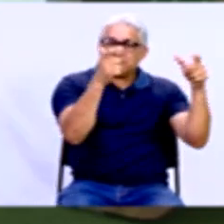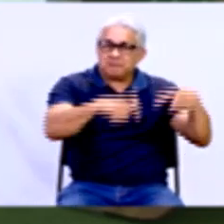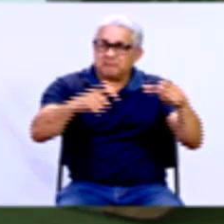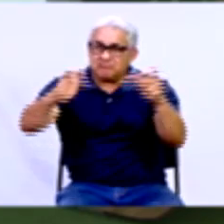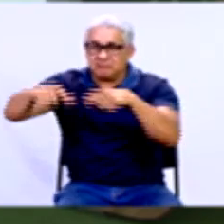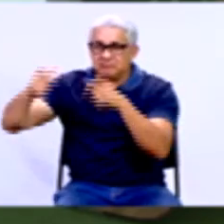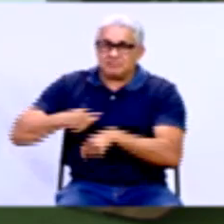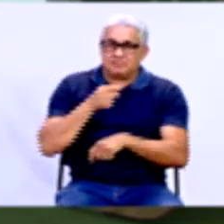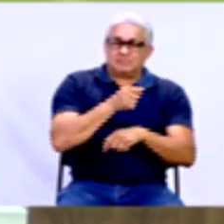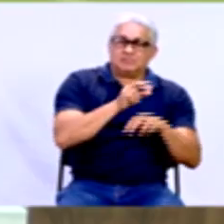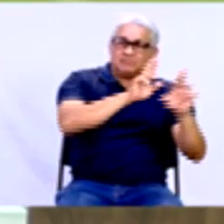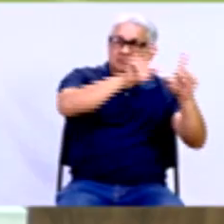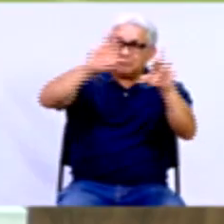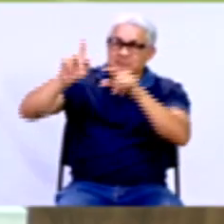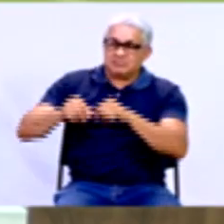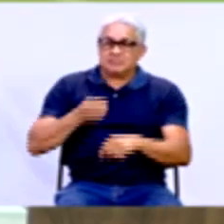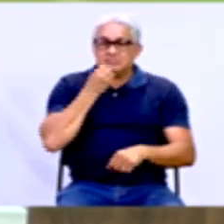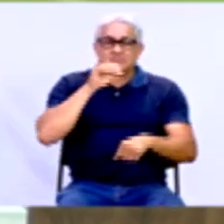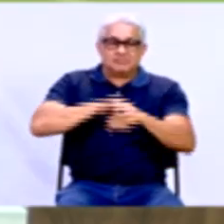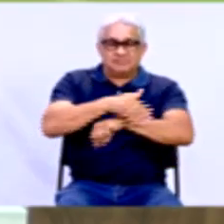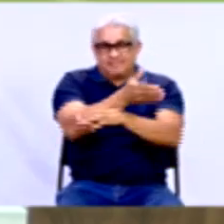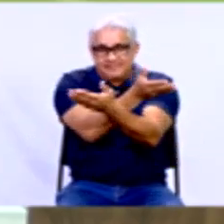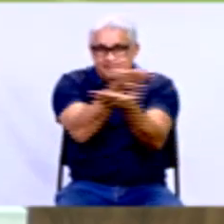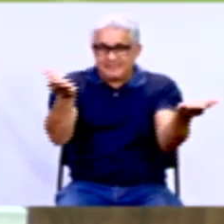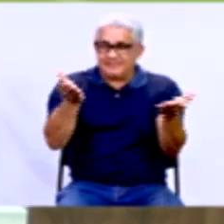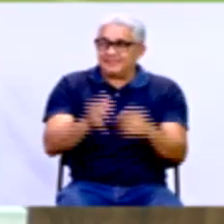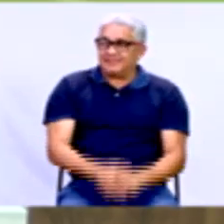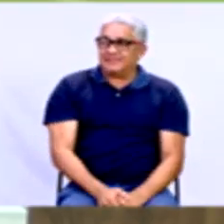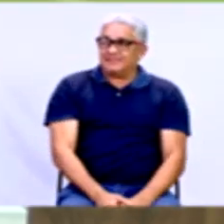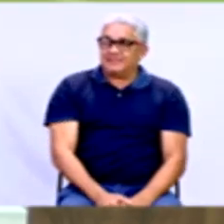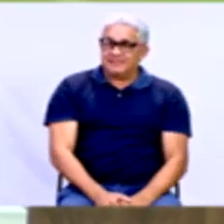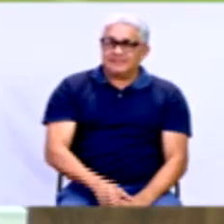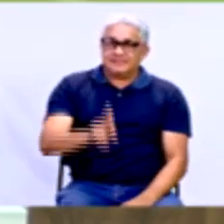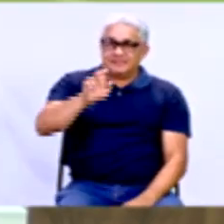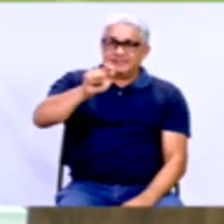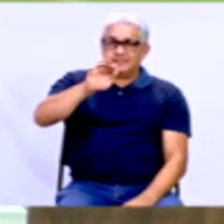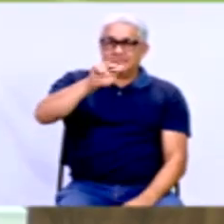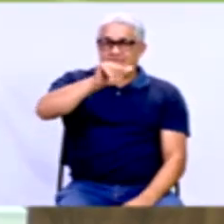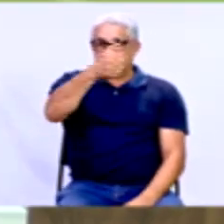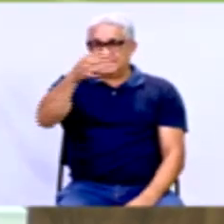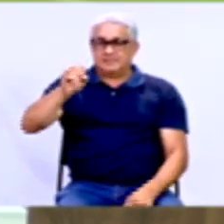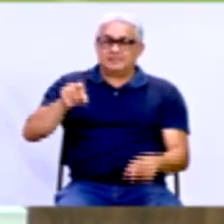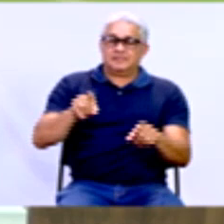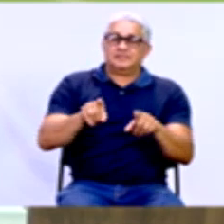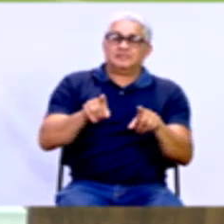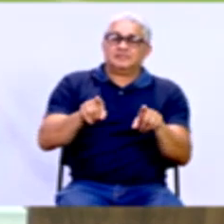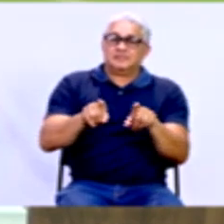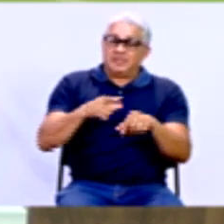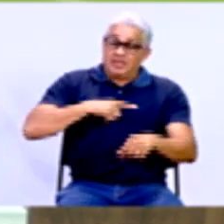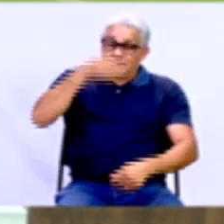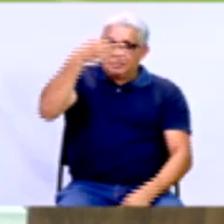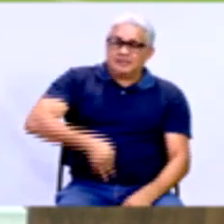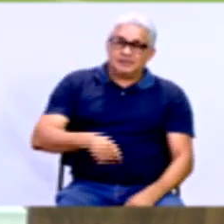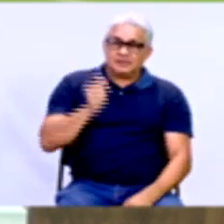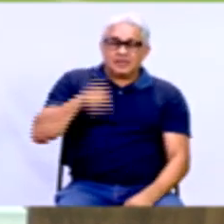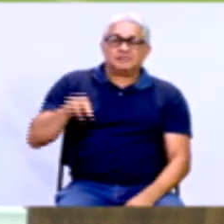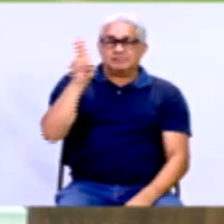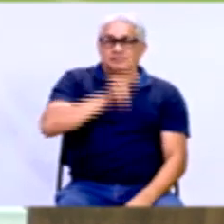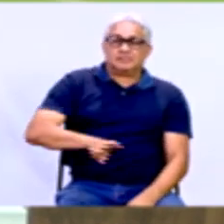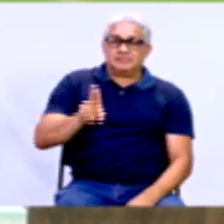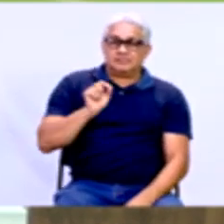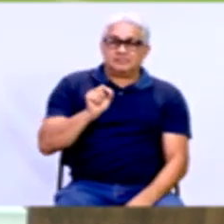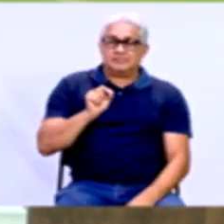professor? Com certeza. Boa noite a todos, né? A regressão, com certeza, é um dos elementos mais importantes que a gente pode usar